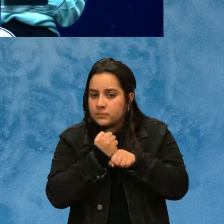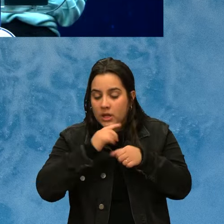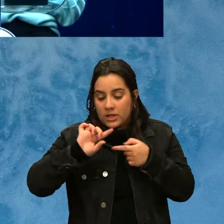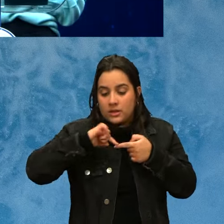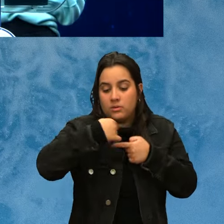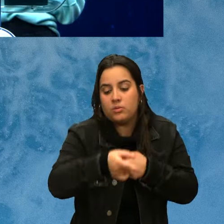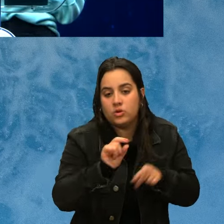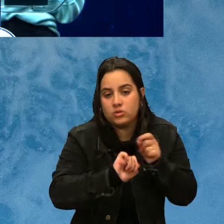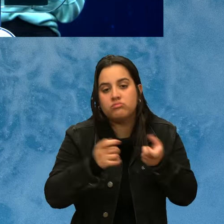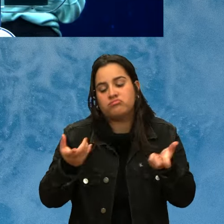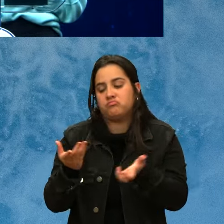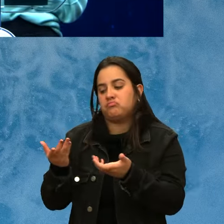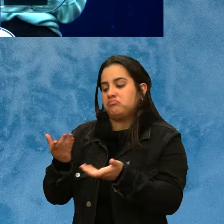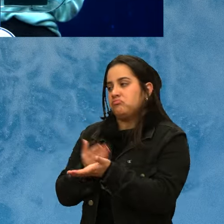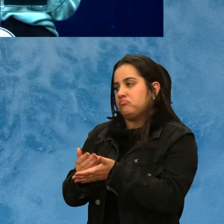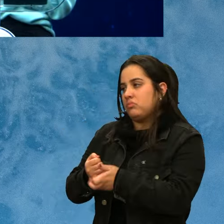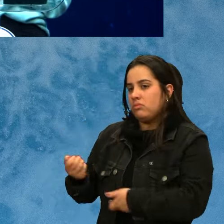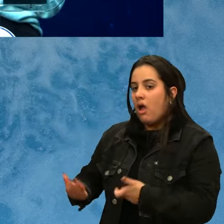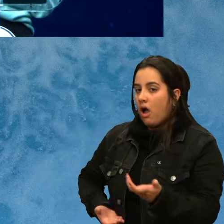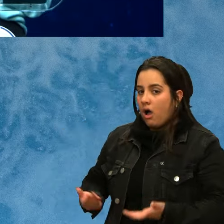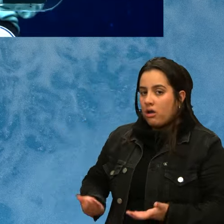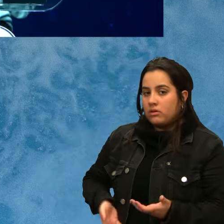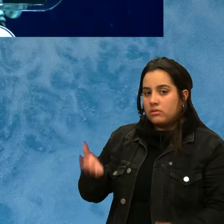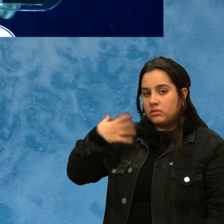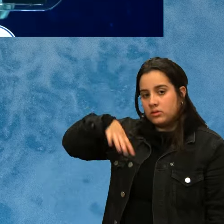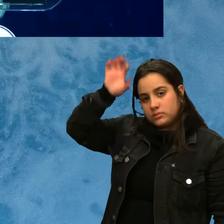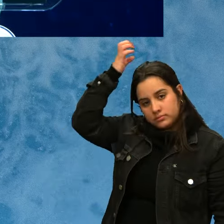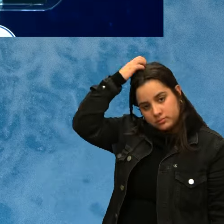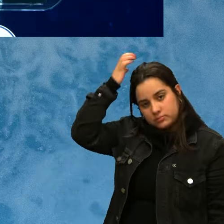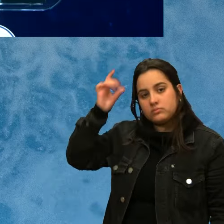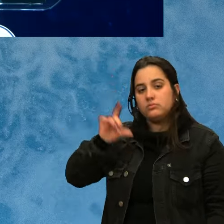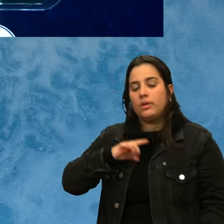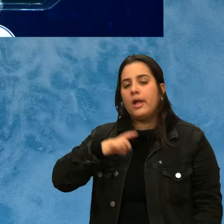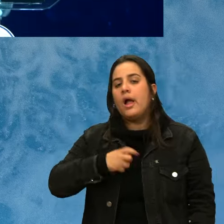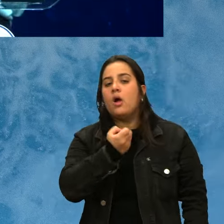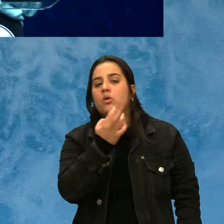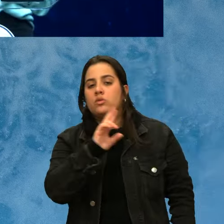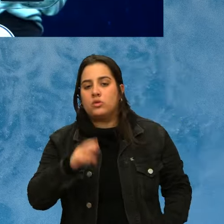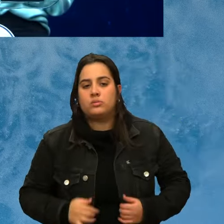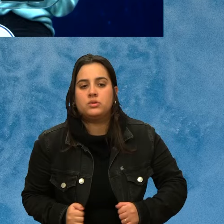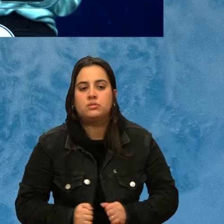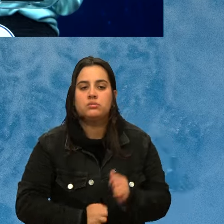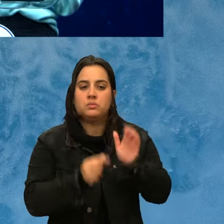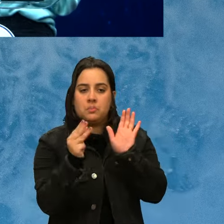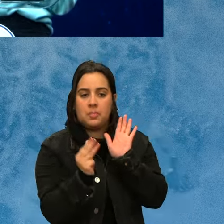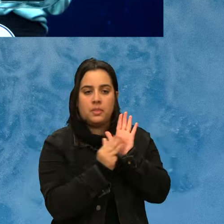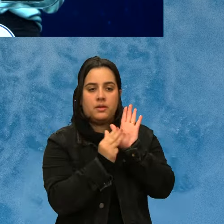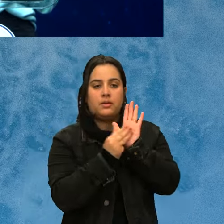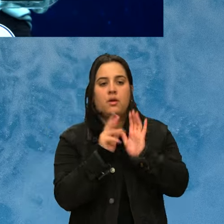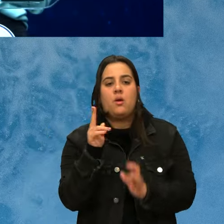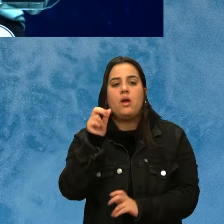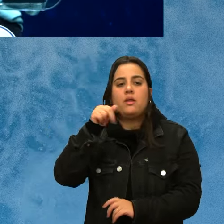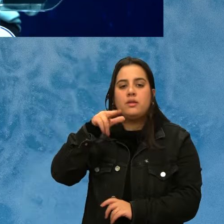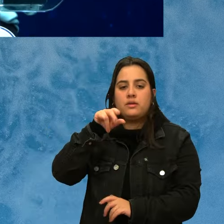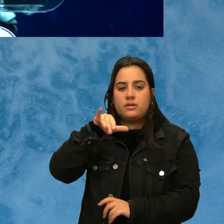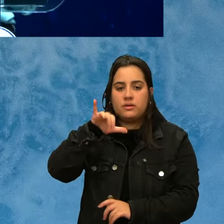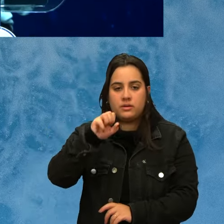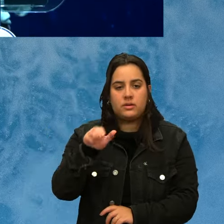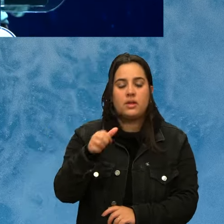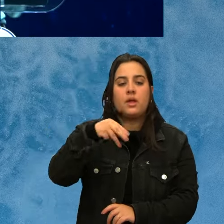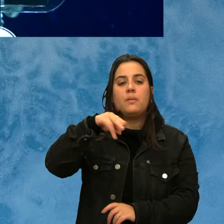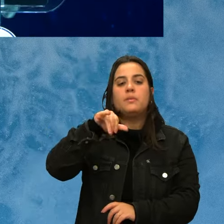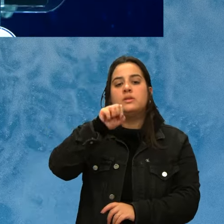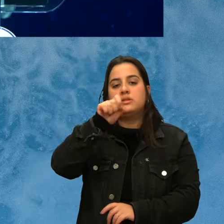rei. Entre esses estavam alguns que vieram de Judá: Daniel, Ananias, Misael e Azarias.